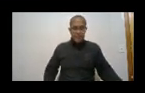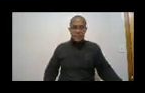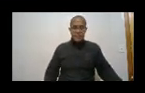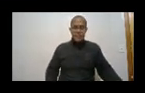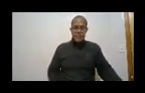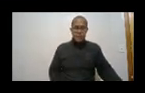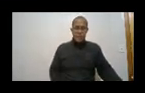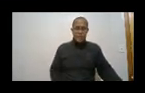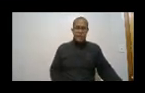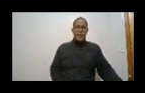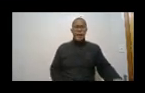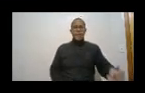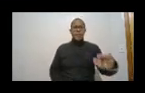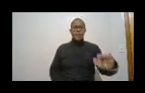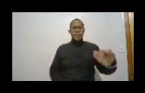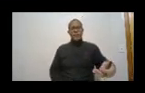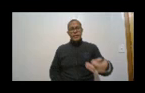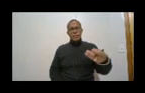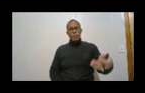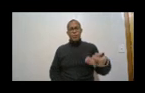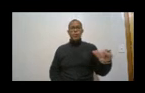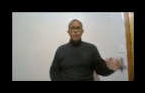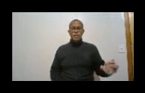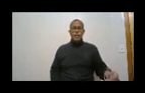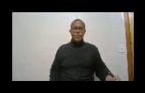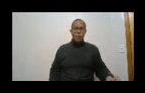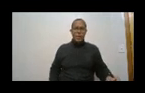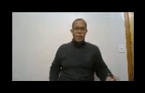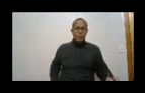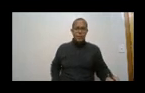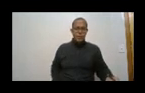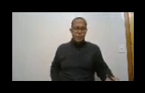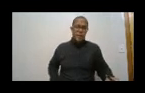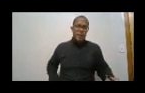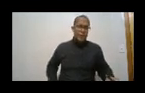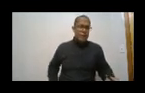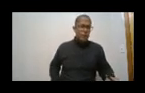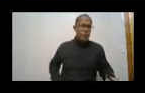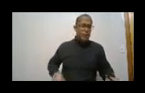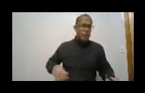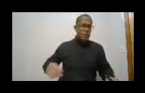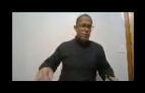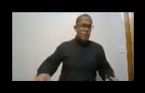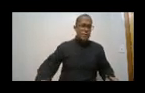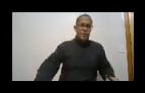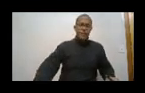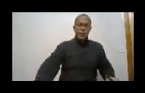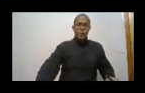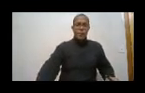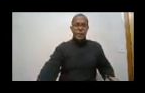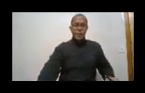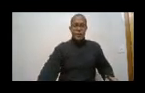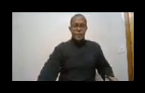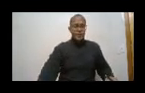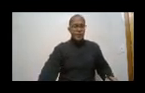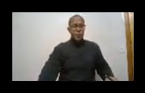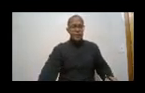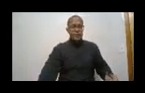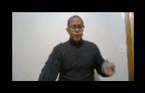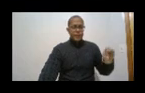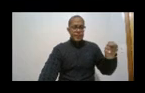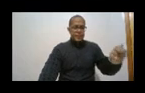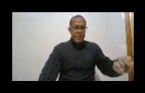facilitar a eliminação da droga, tá? Aqui, mais uma vez, expondo o que já pontuado para os senhores, fase 1 e fase 2 do